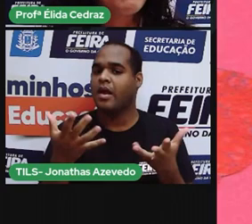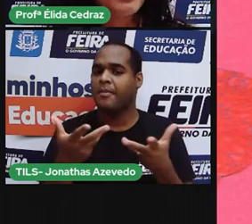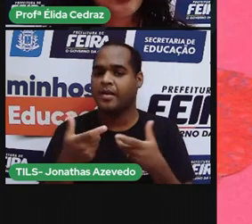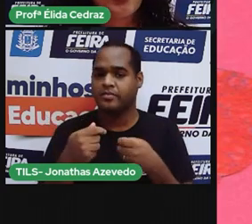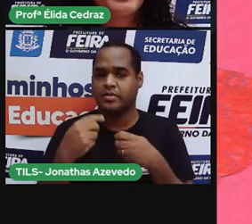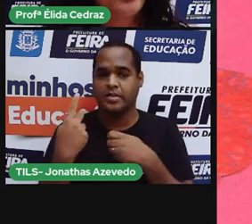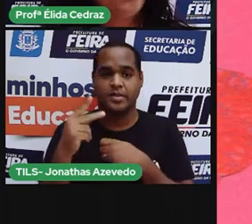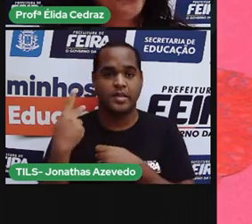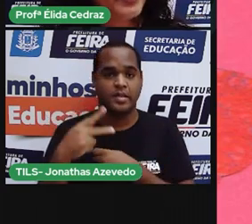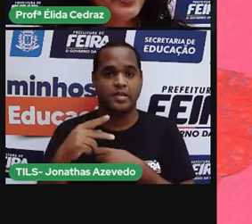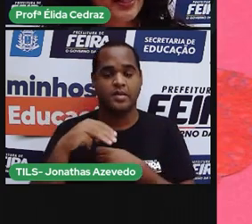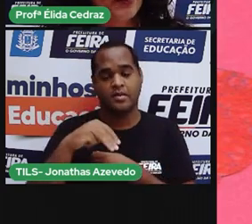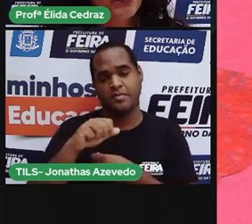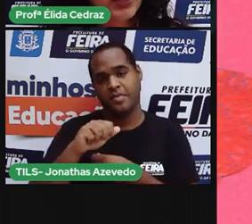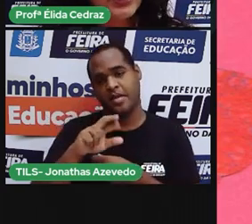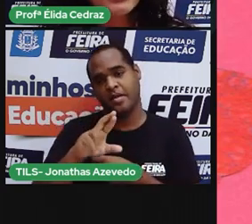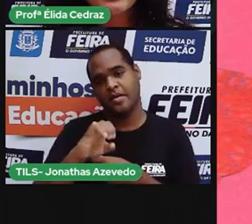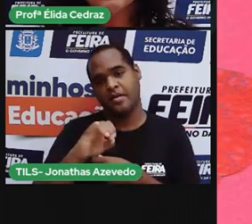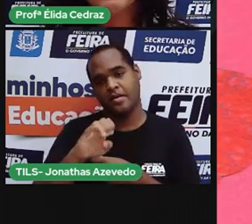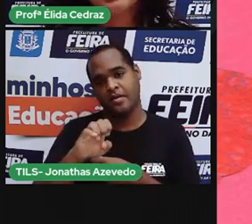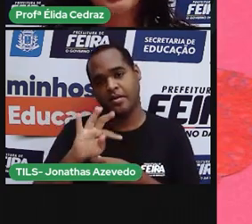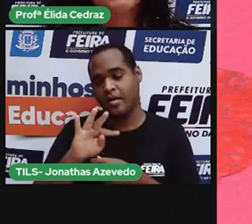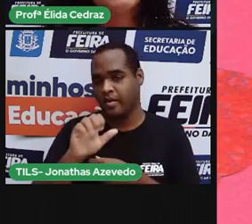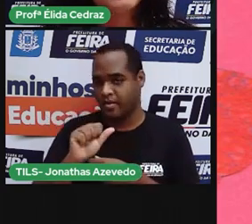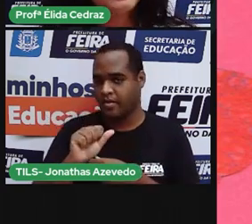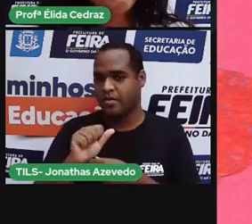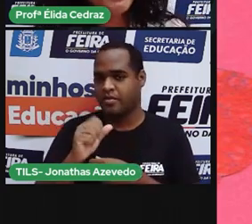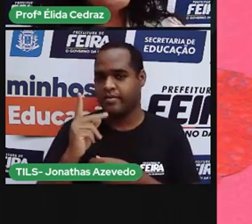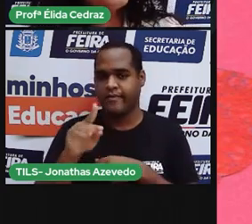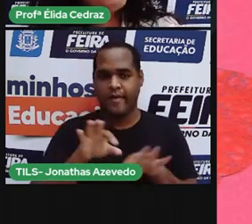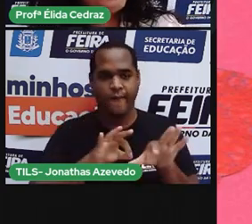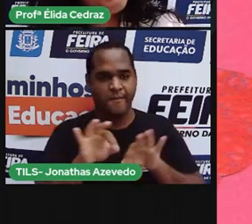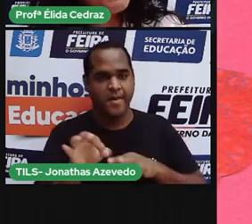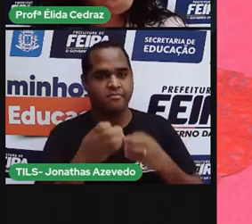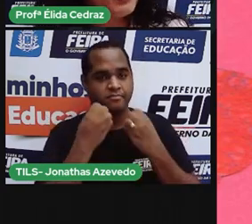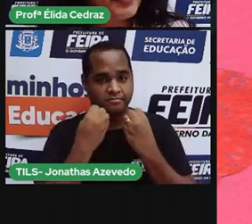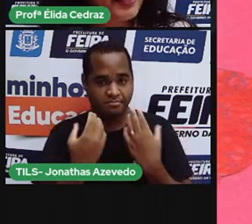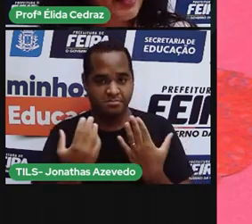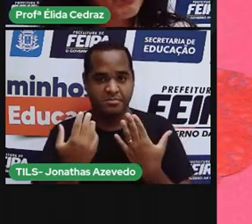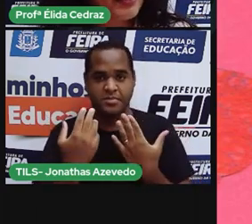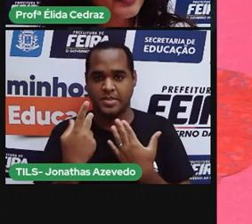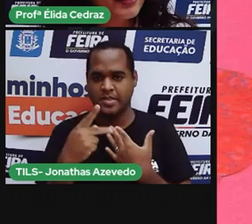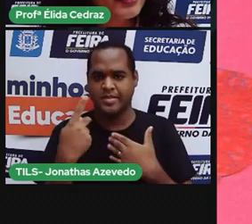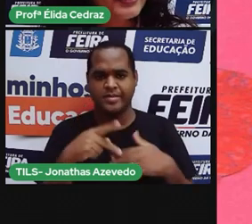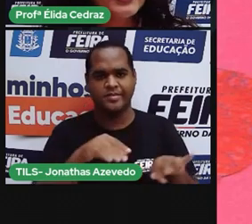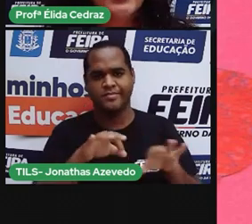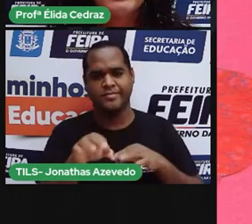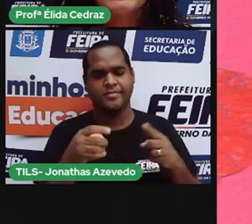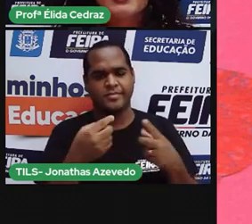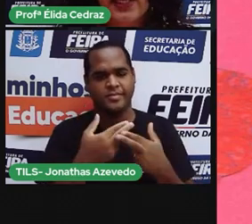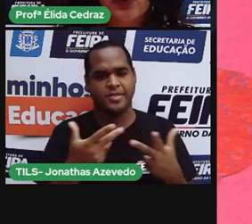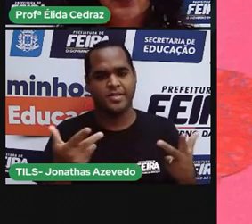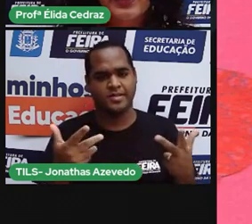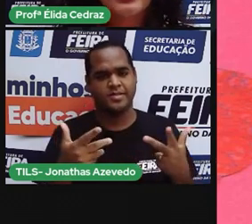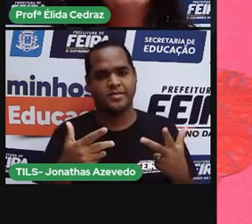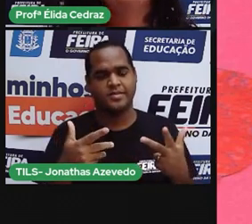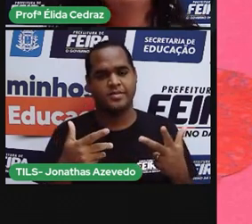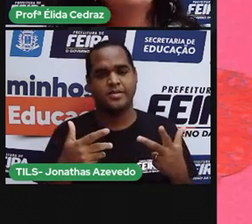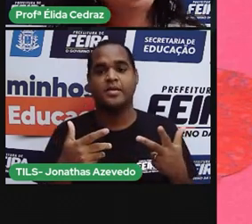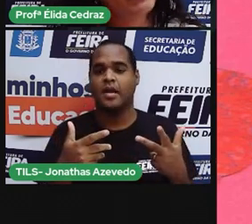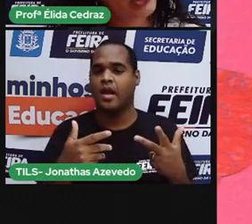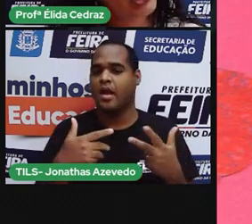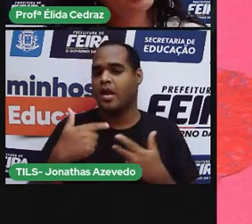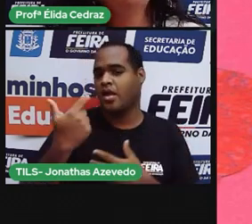é a maior arrumação. Seus vestidos estampados vão na primeira gaveta e na segunda